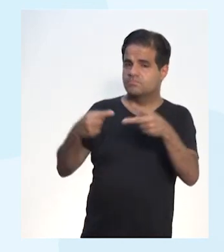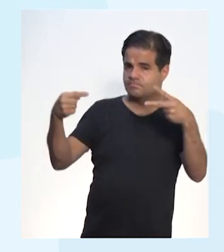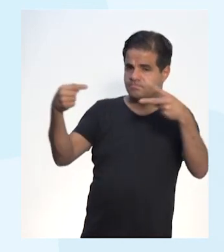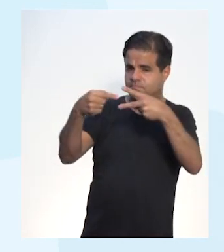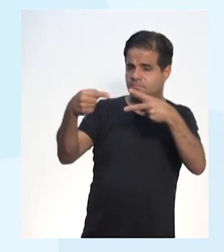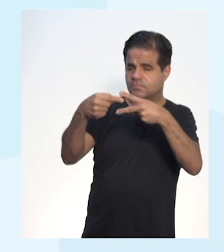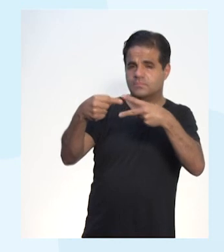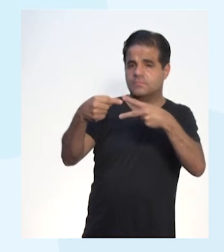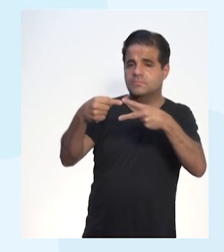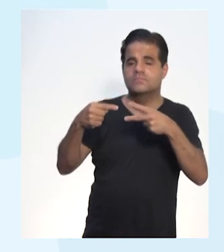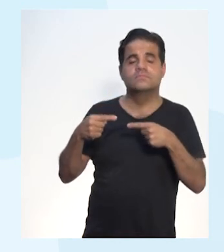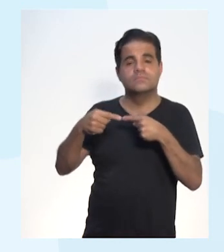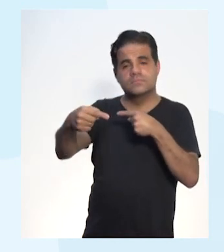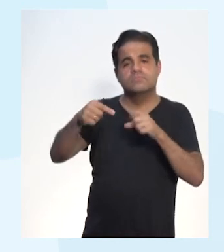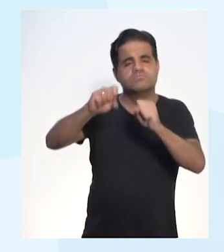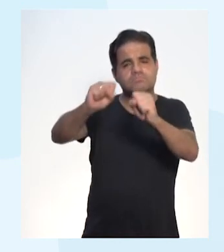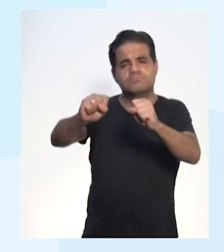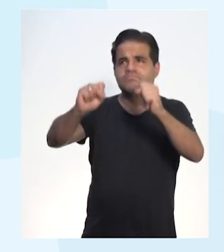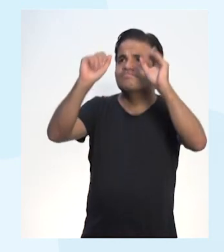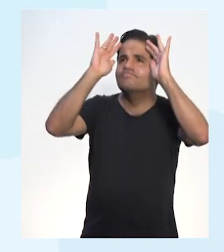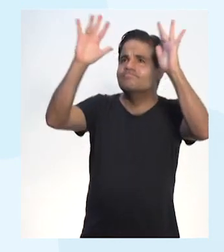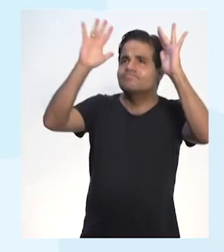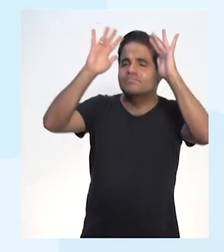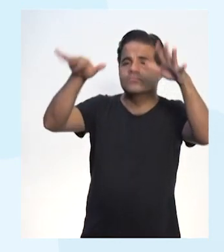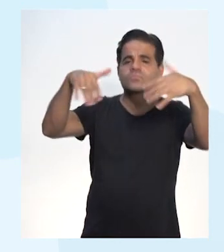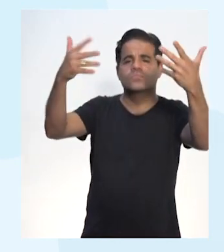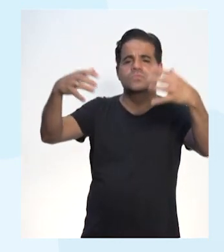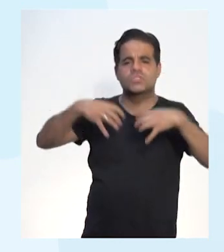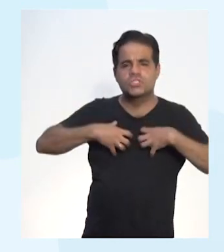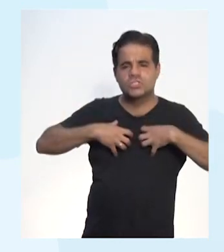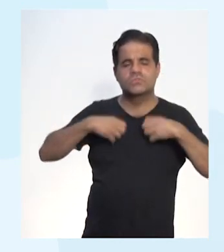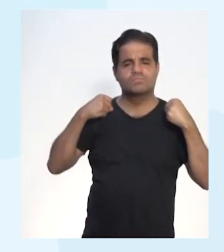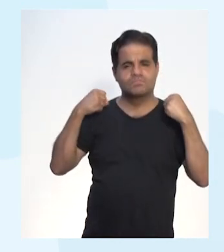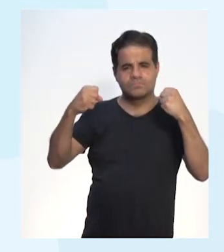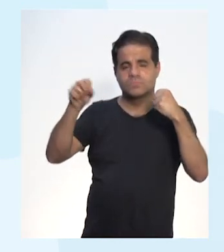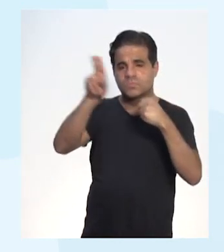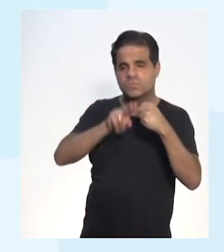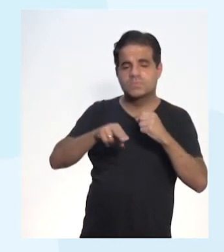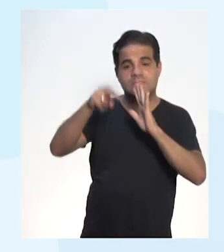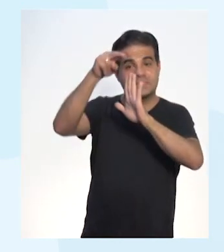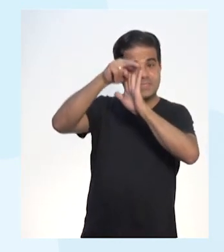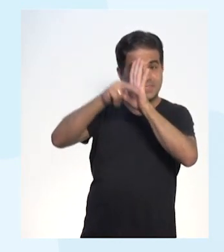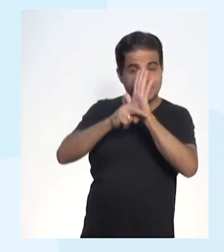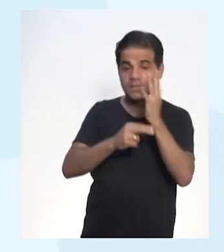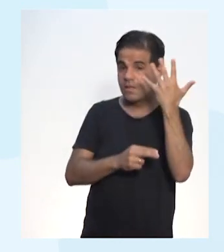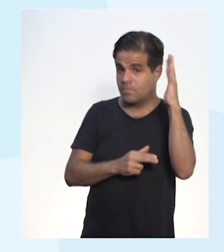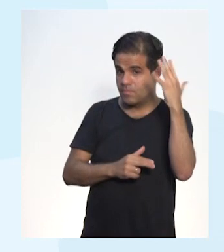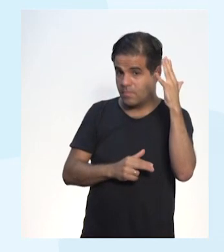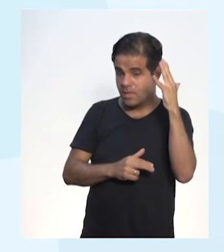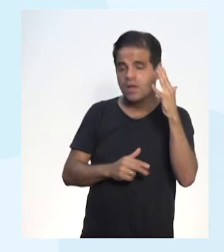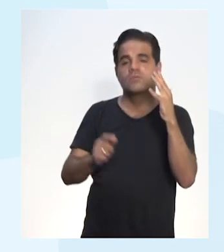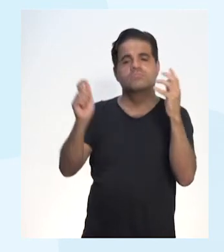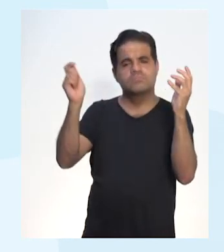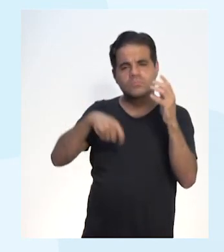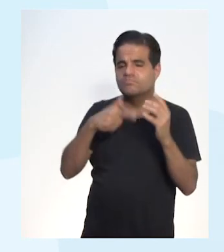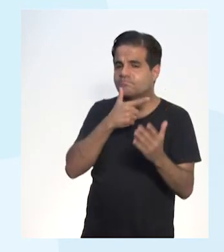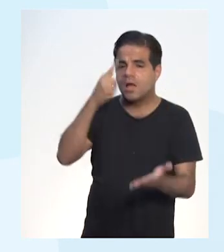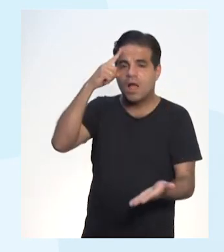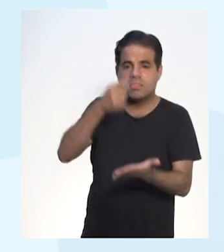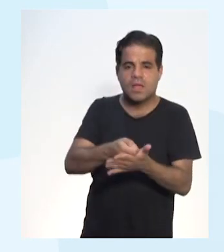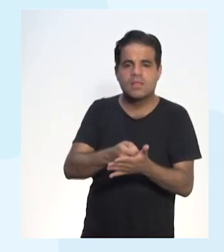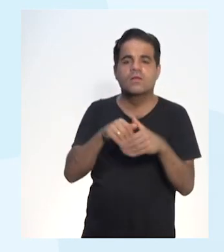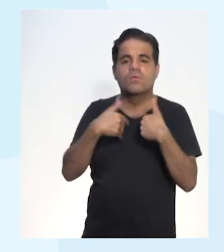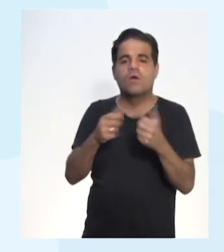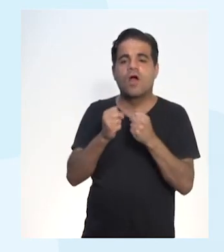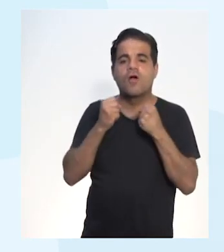aí, né? Então, a gente pode pensar qual é o sentido da força. Aí, usando a regra da mão esquerda, a gente consegue determinar o sentido